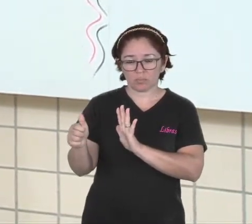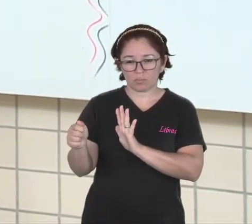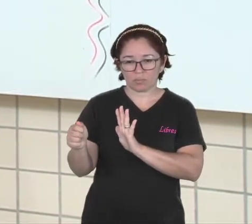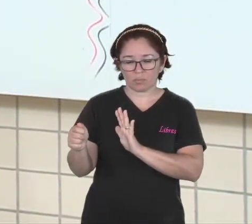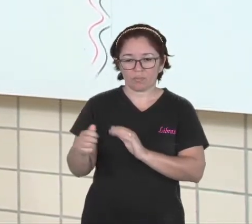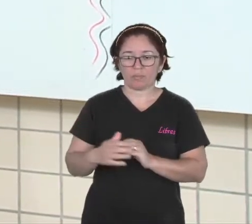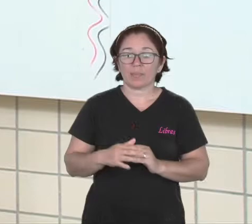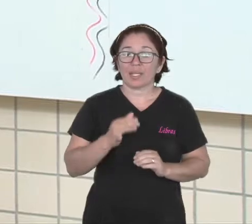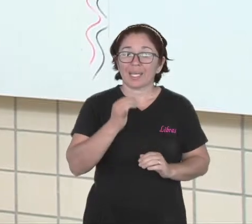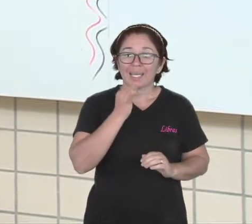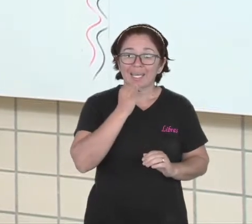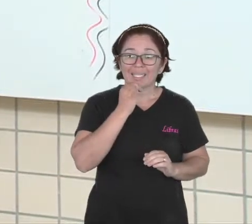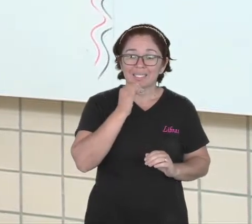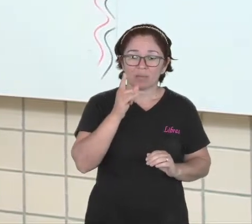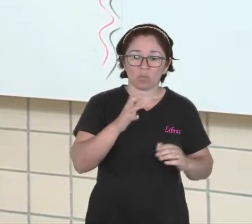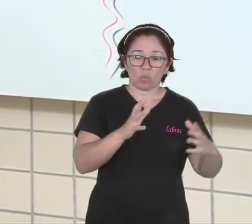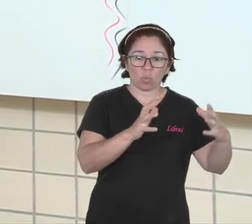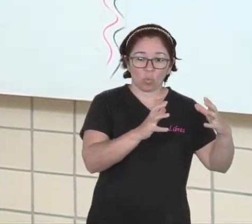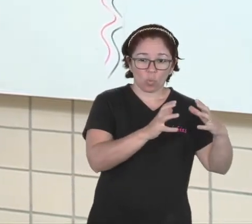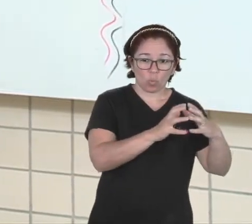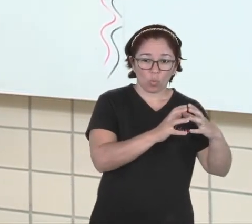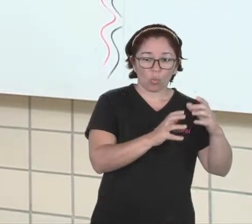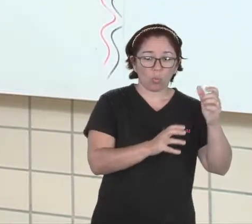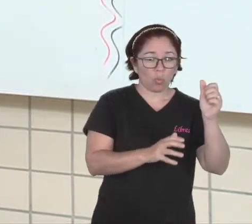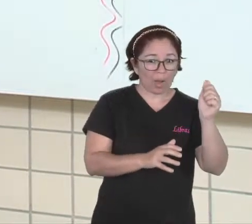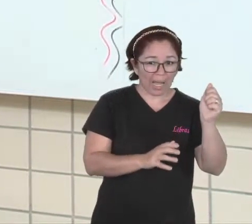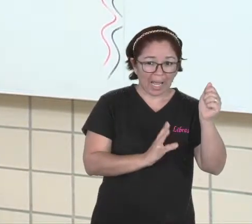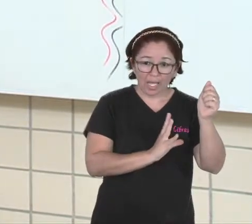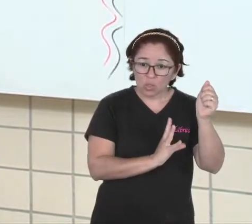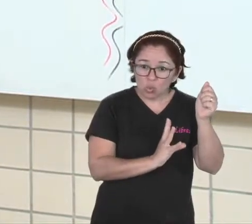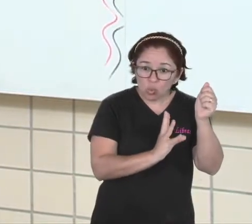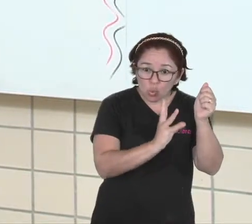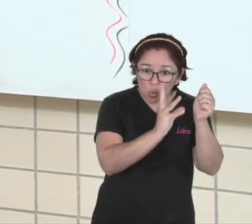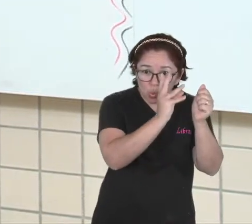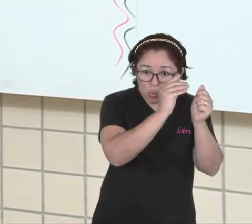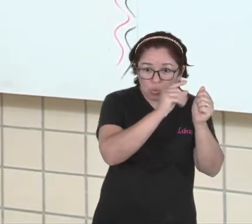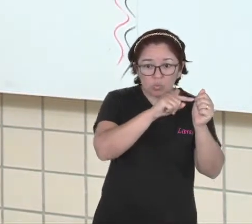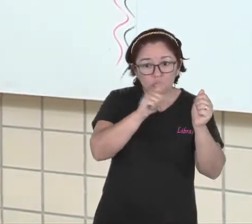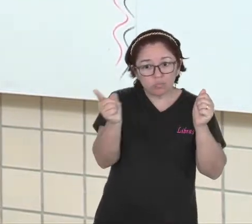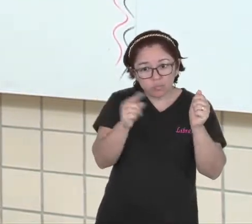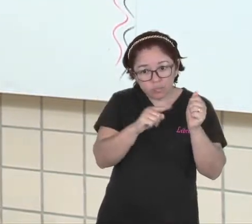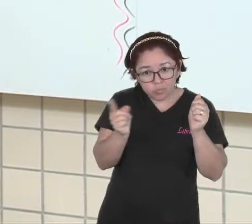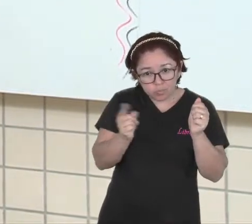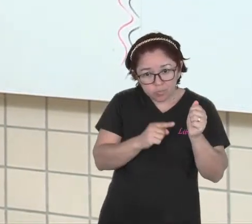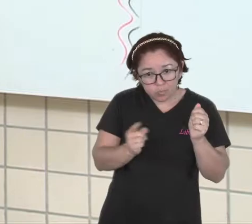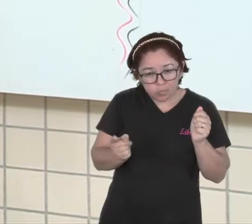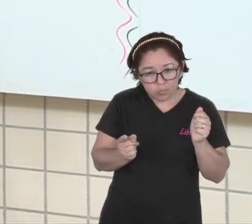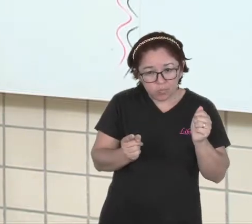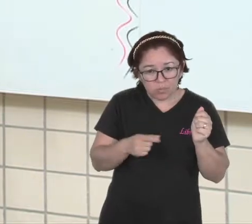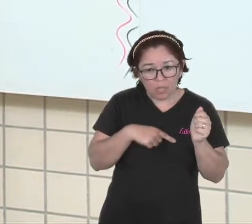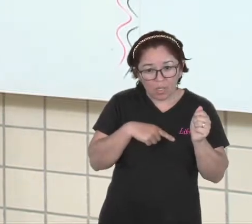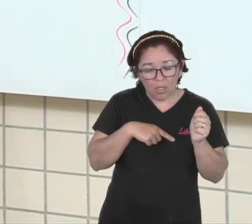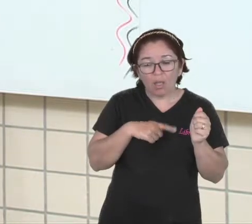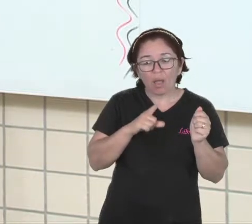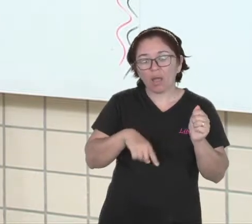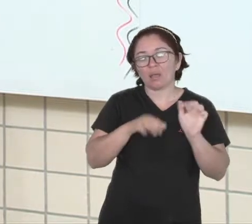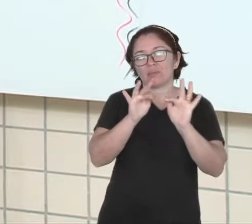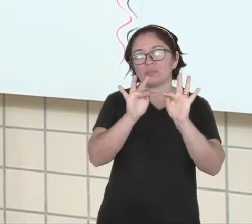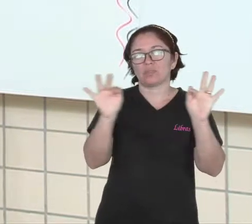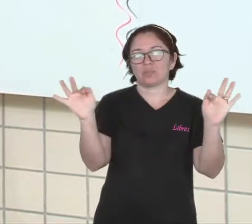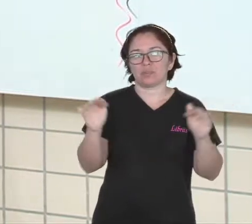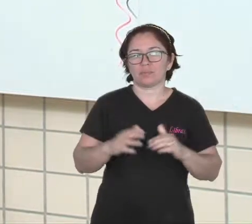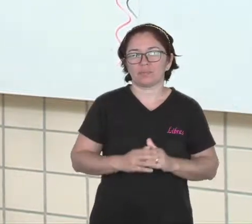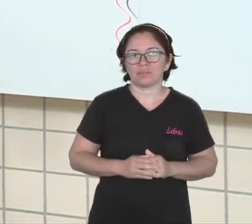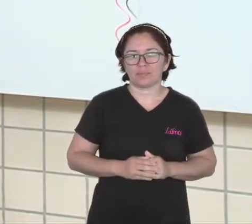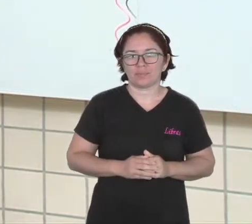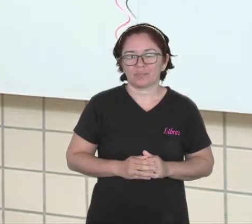uma função. Tranquilo? Sob essa perspectiva do para todo. E se existe um único elemento de B,